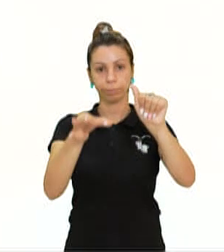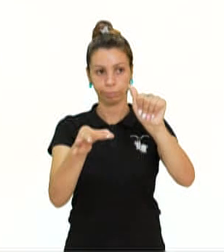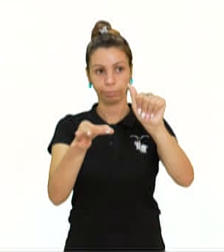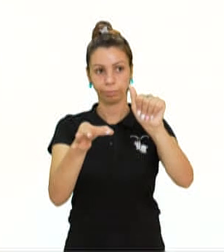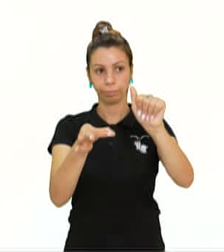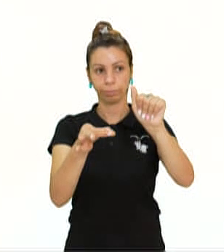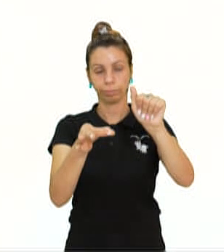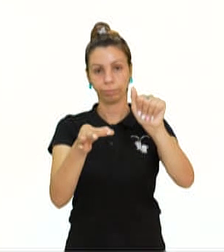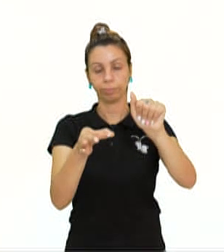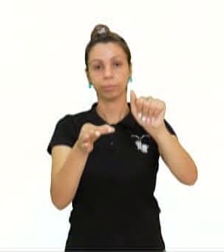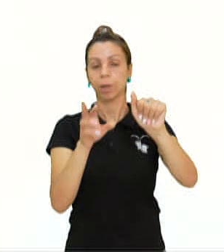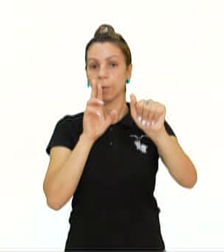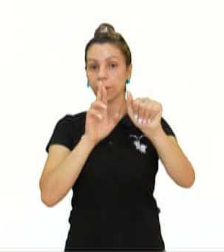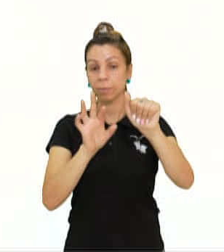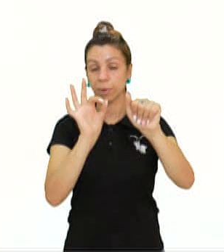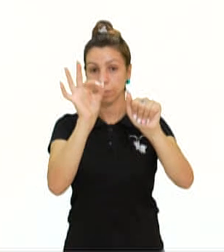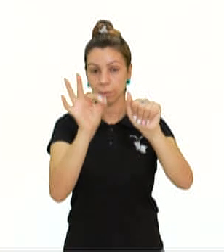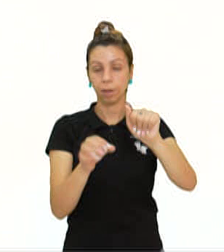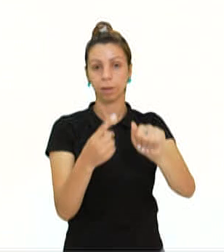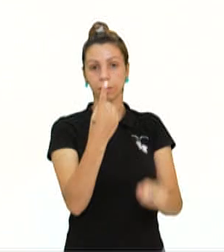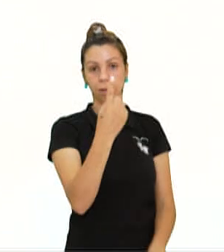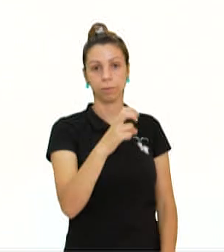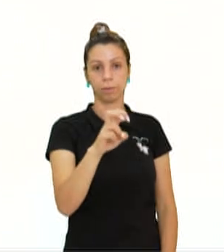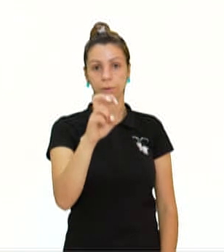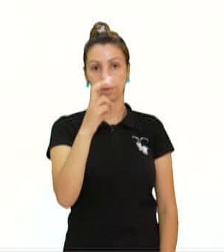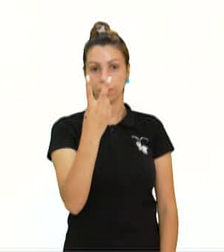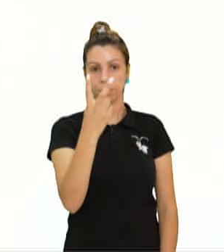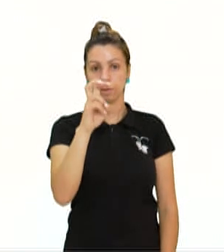125,6 metros cúbicos aí na solução.